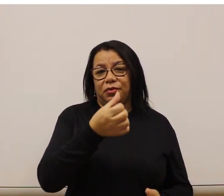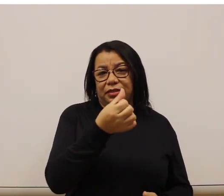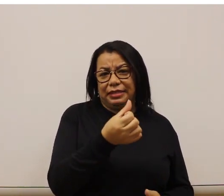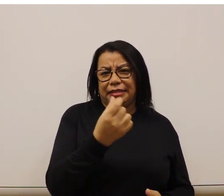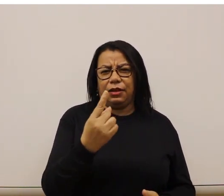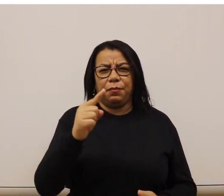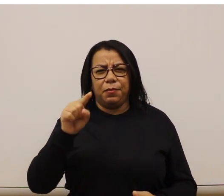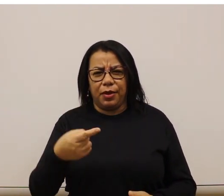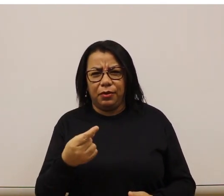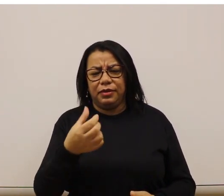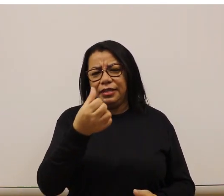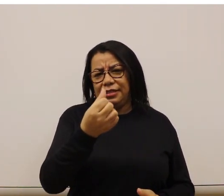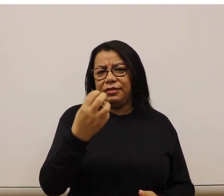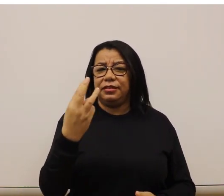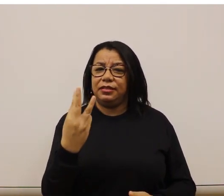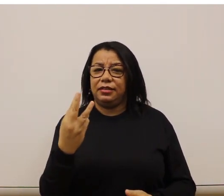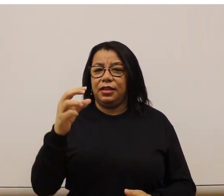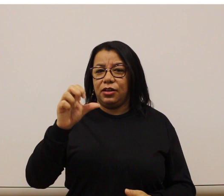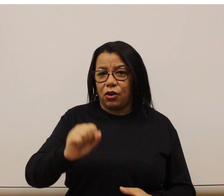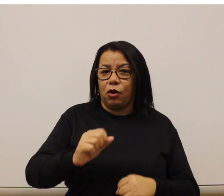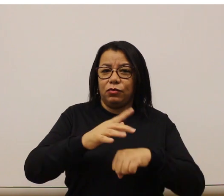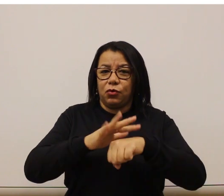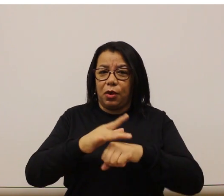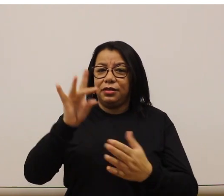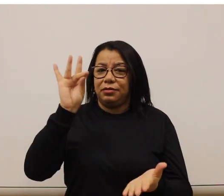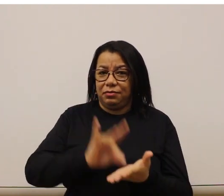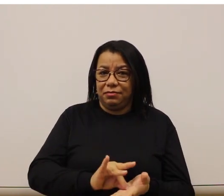61.639 casos confirmados.